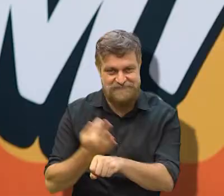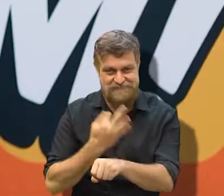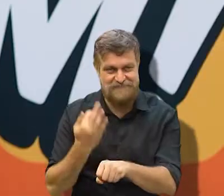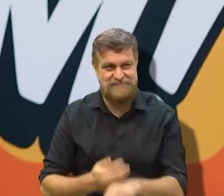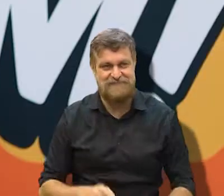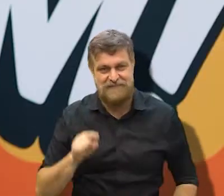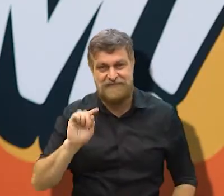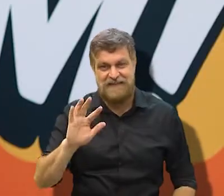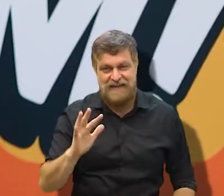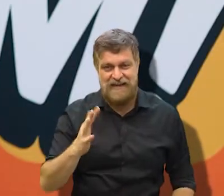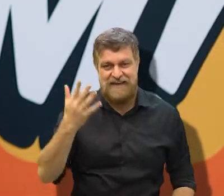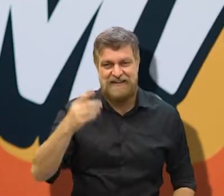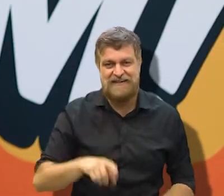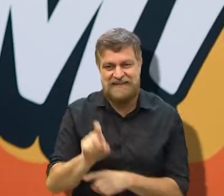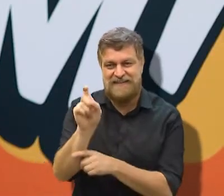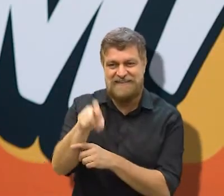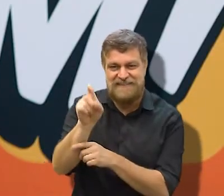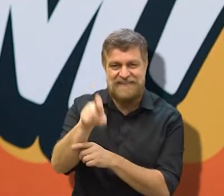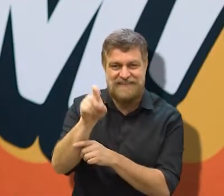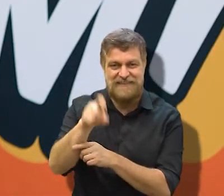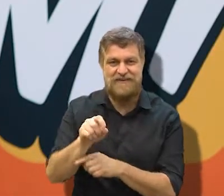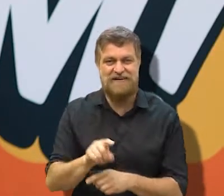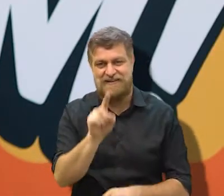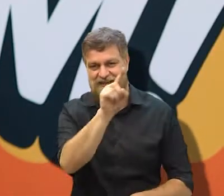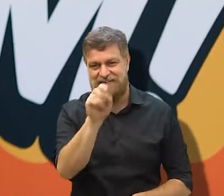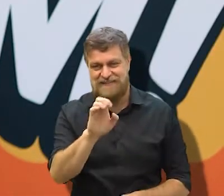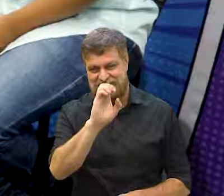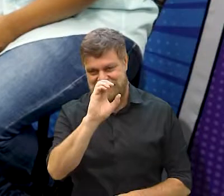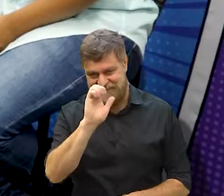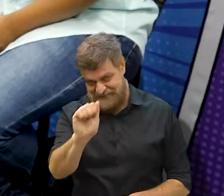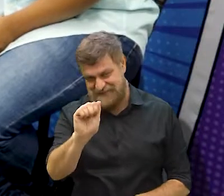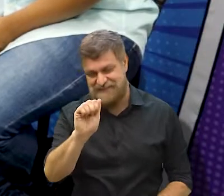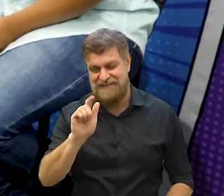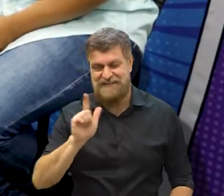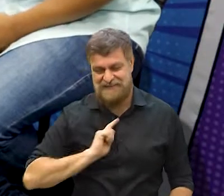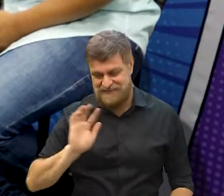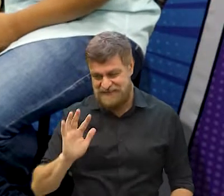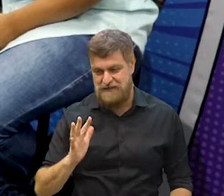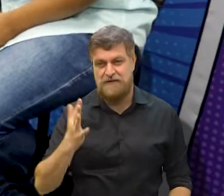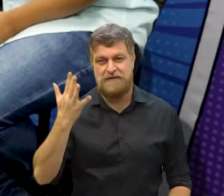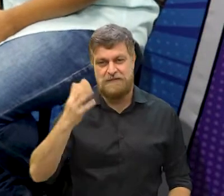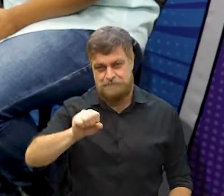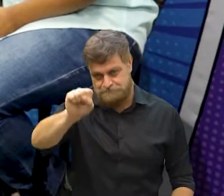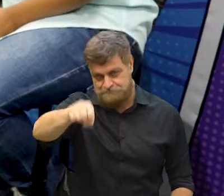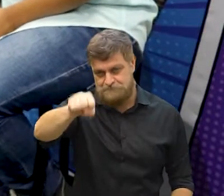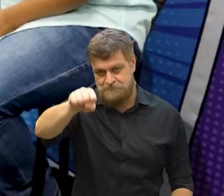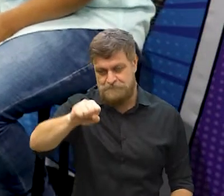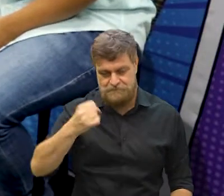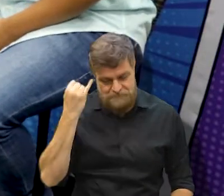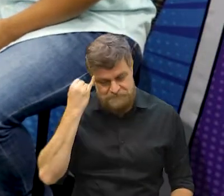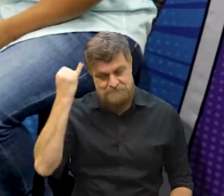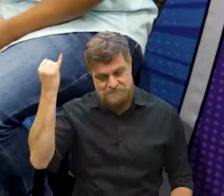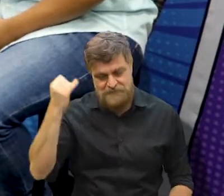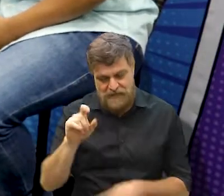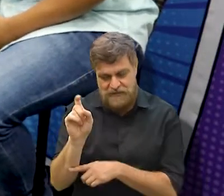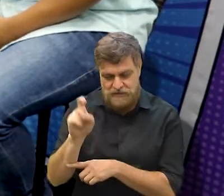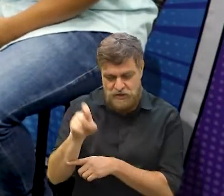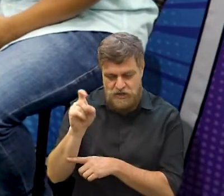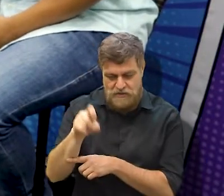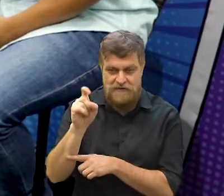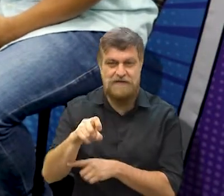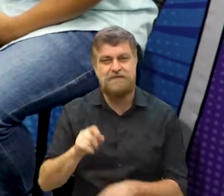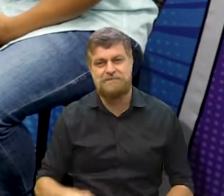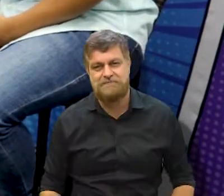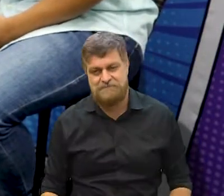isso. Bom, você precisa criar aí então um TikTok pro Zeca. TikTok, vou criar. Tenho que criar